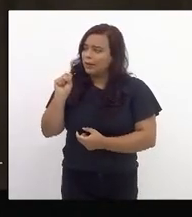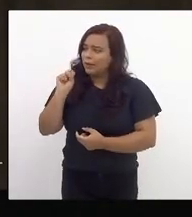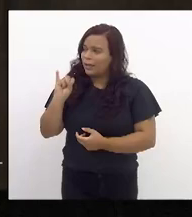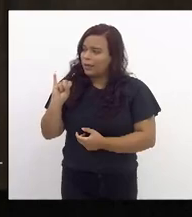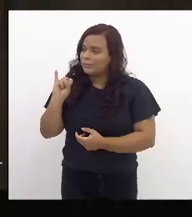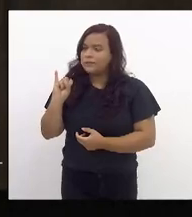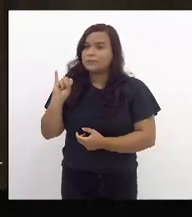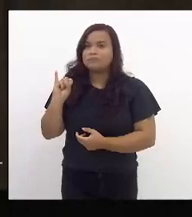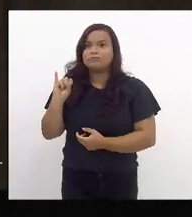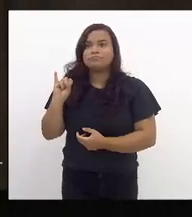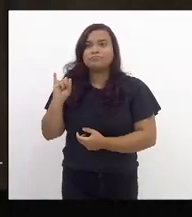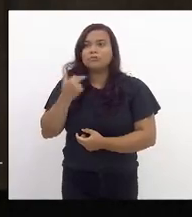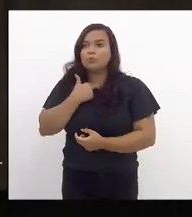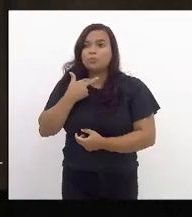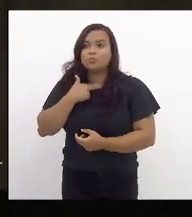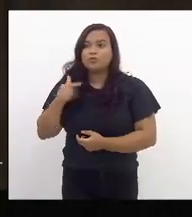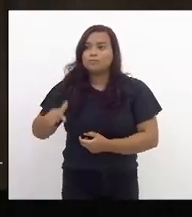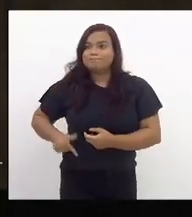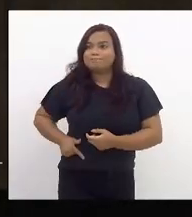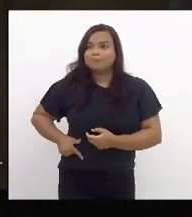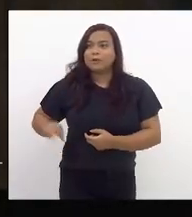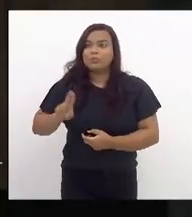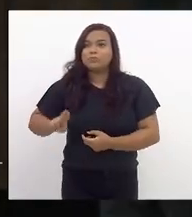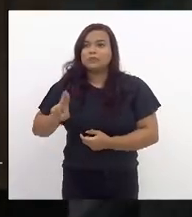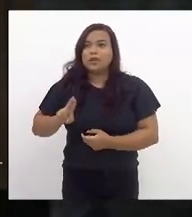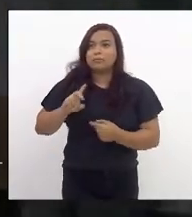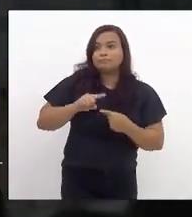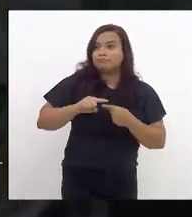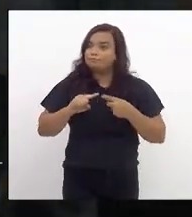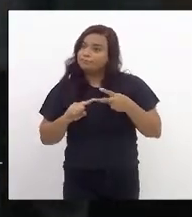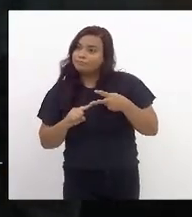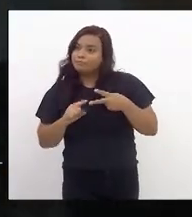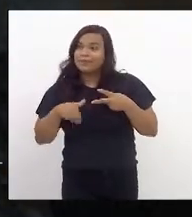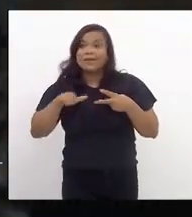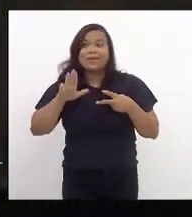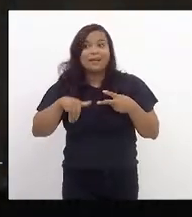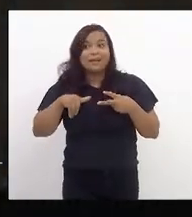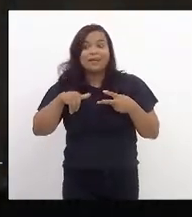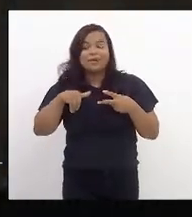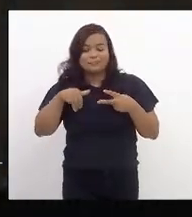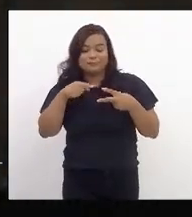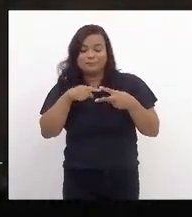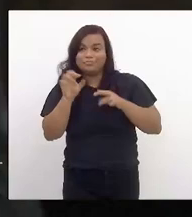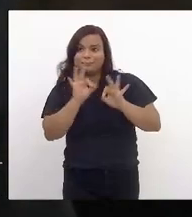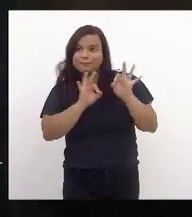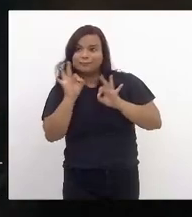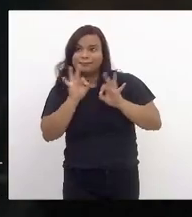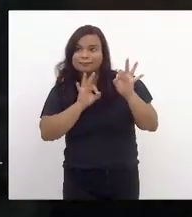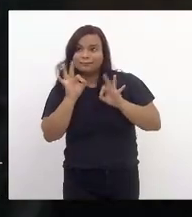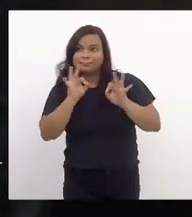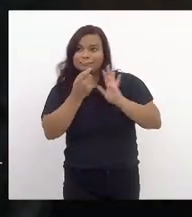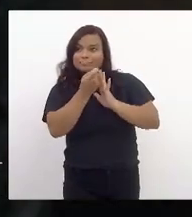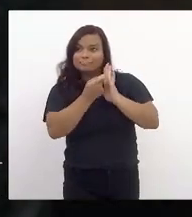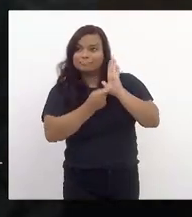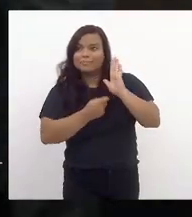duas, uma. Ou quem elaborou essa peça lá na Comissão de Direitos Humanos da OAB